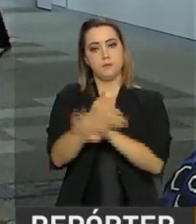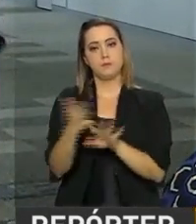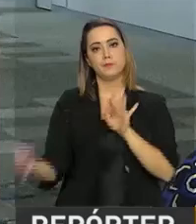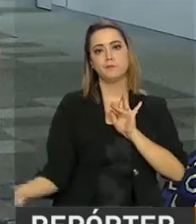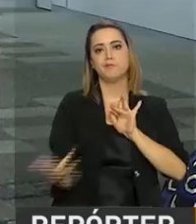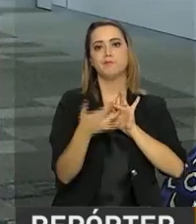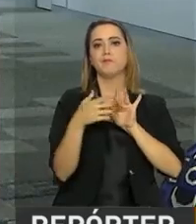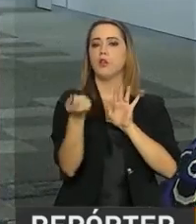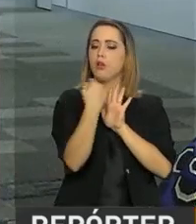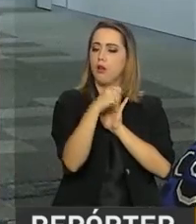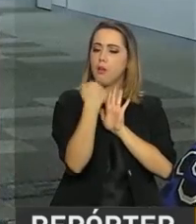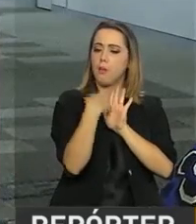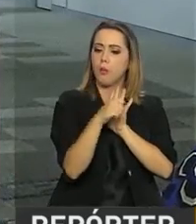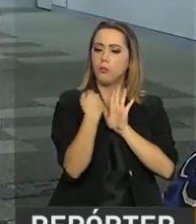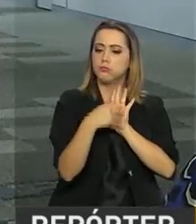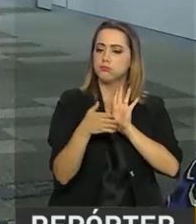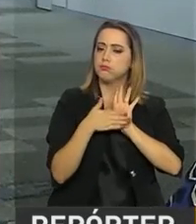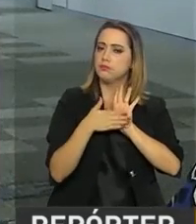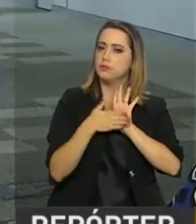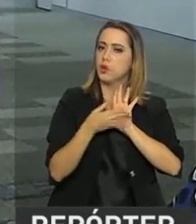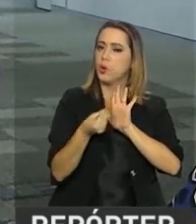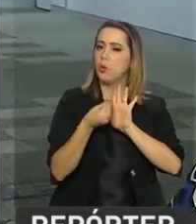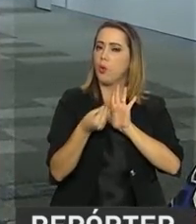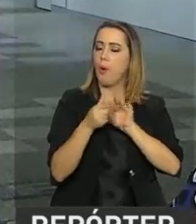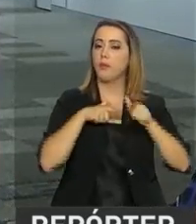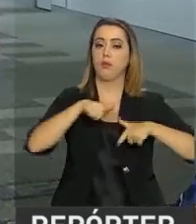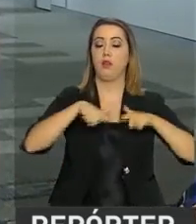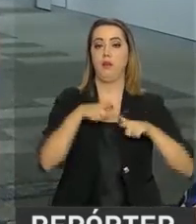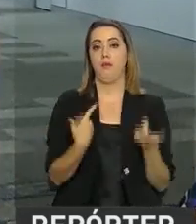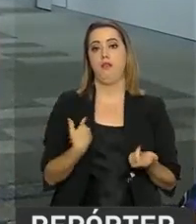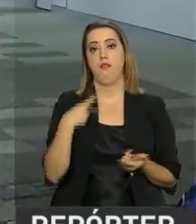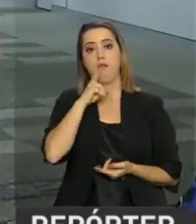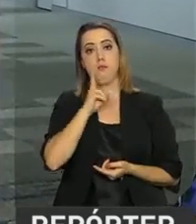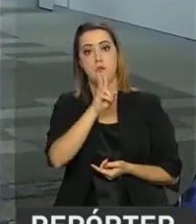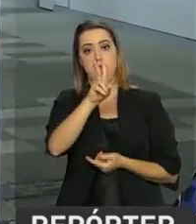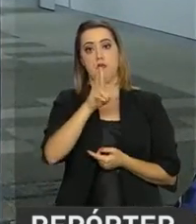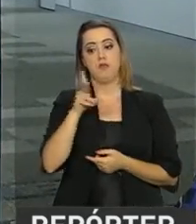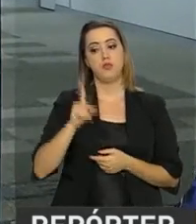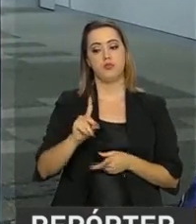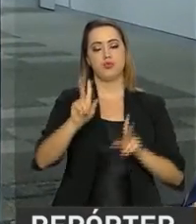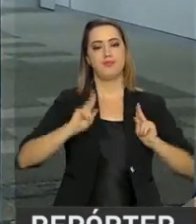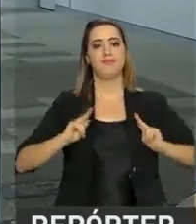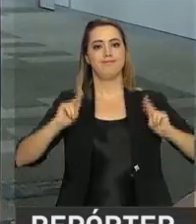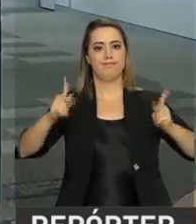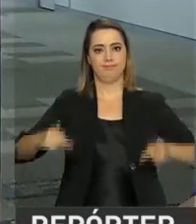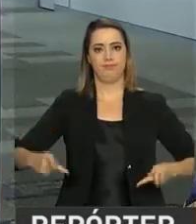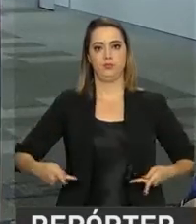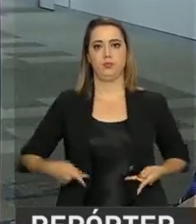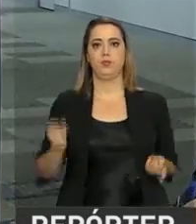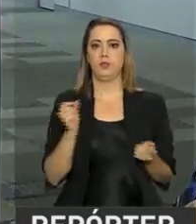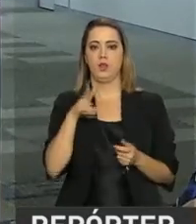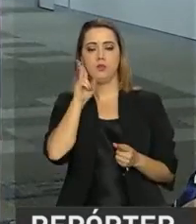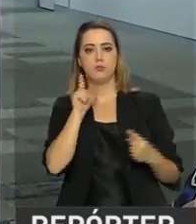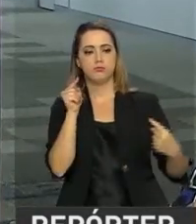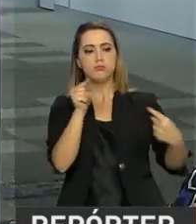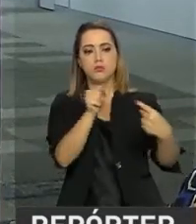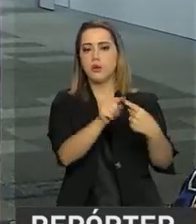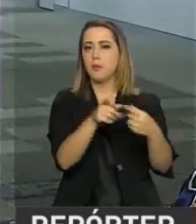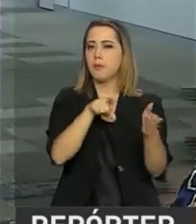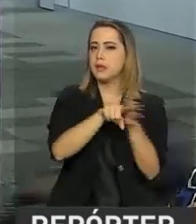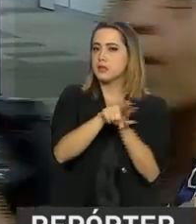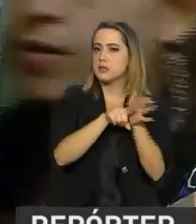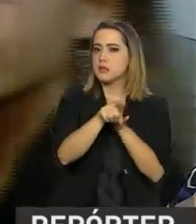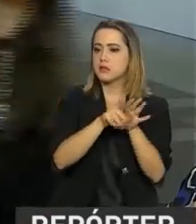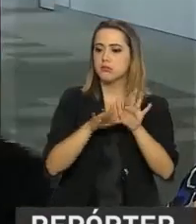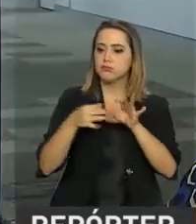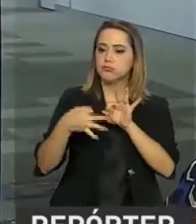de ação, a fim de que a ótica dos direitos humanos seja o foco da pesquisa,